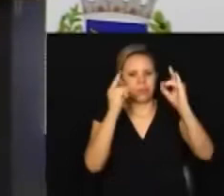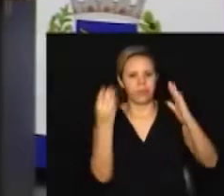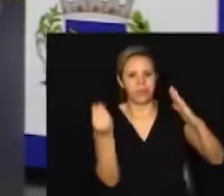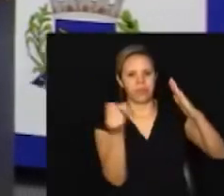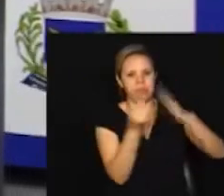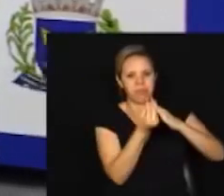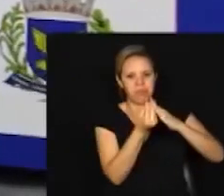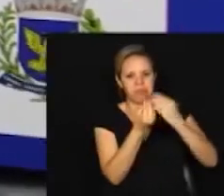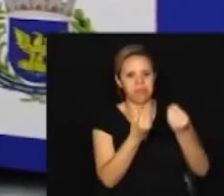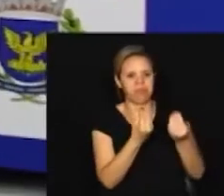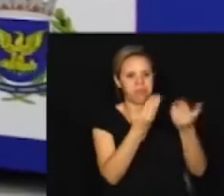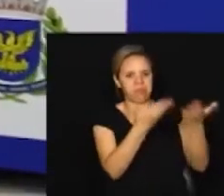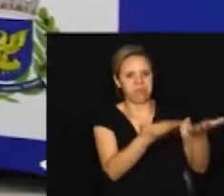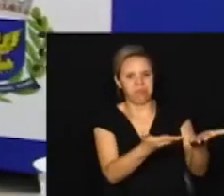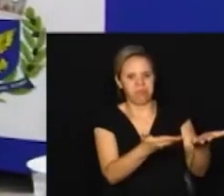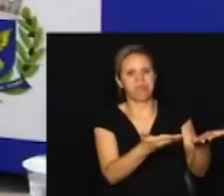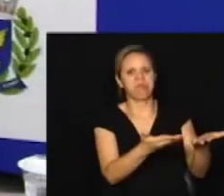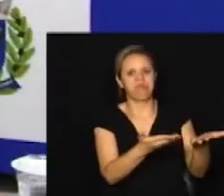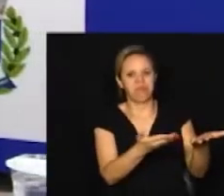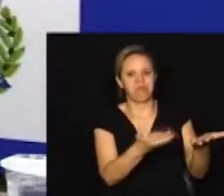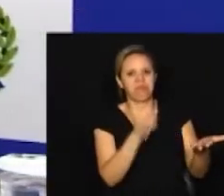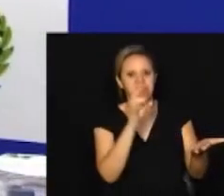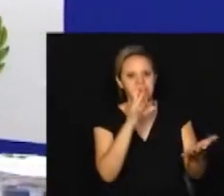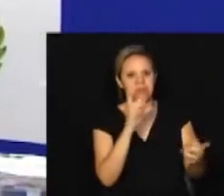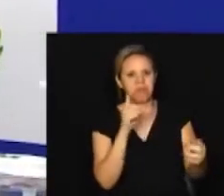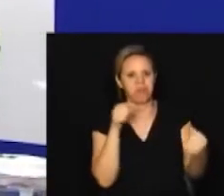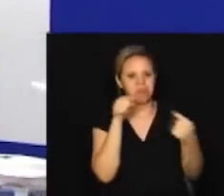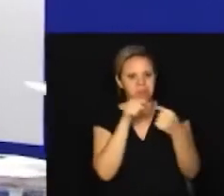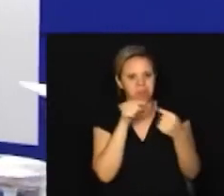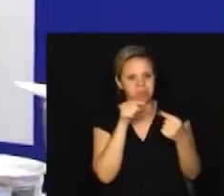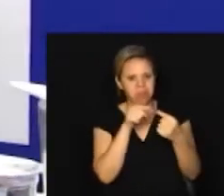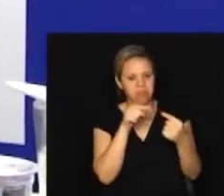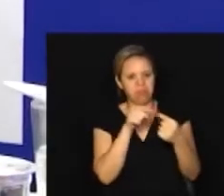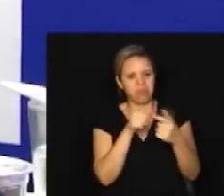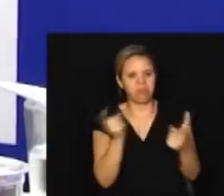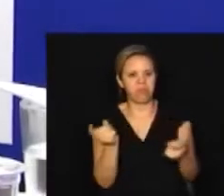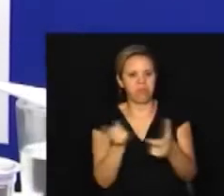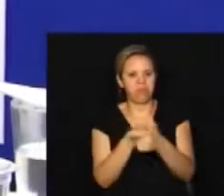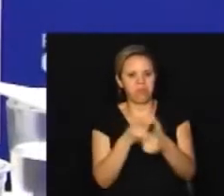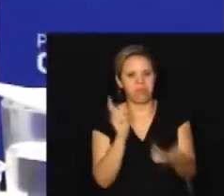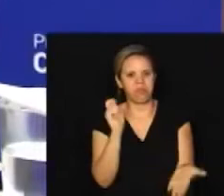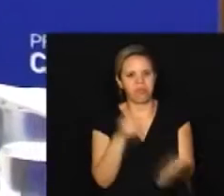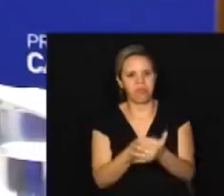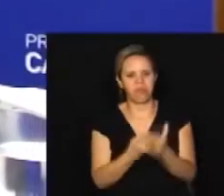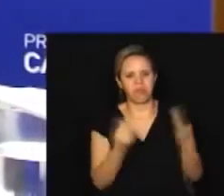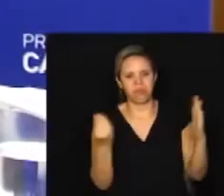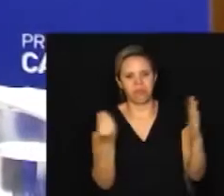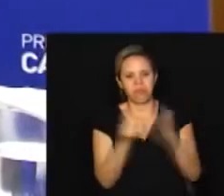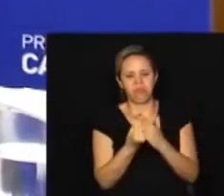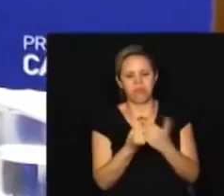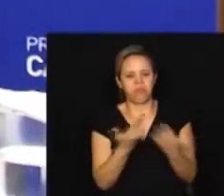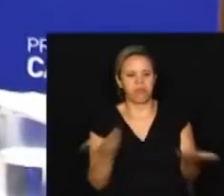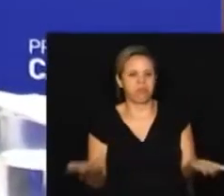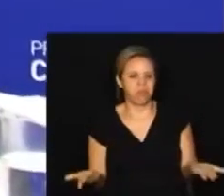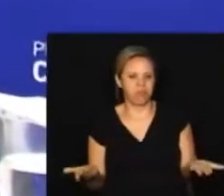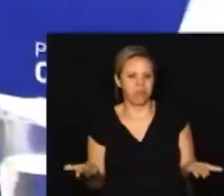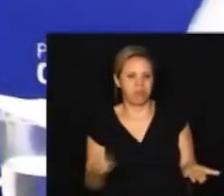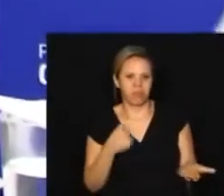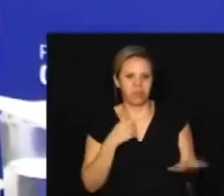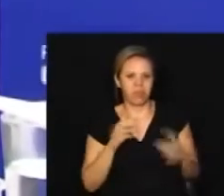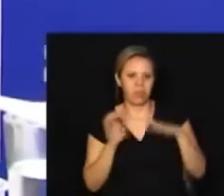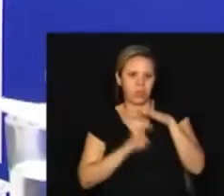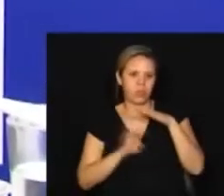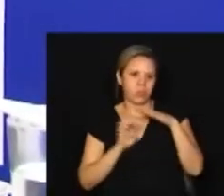Sanasa, o que acaba ficando apenas um encontro de contas, porque depois a Sanasa, por ser uma